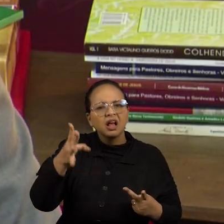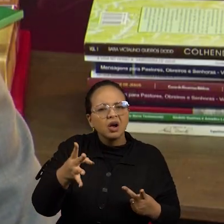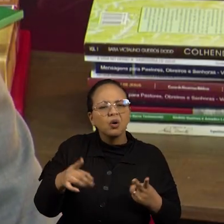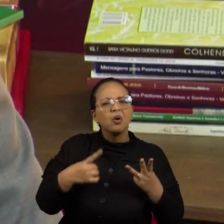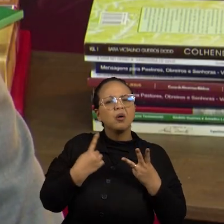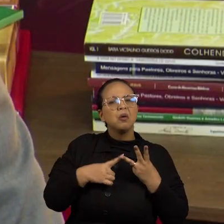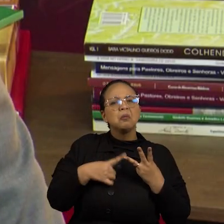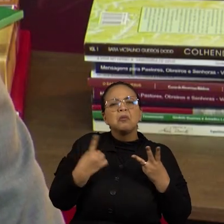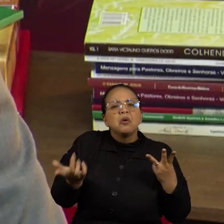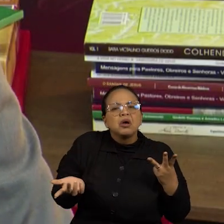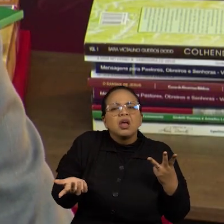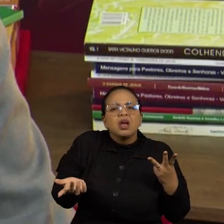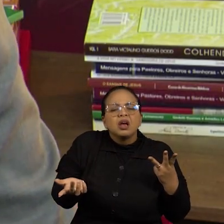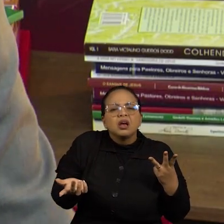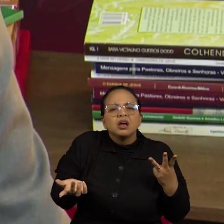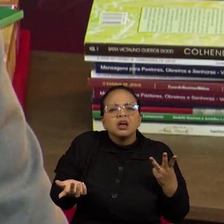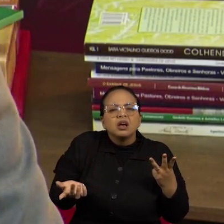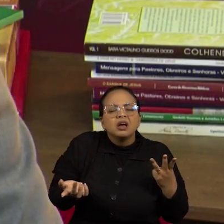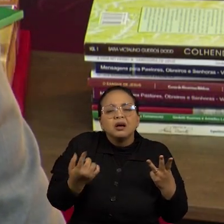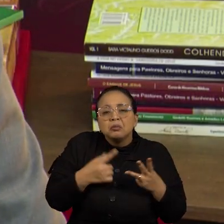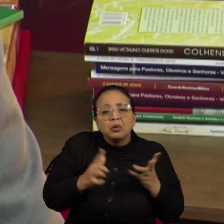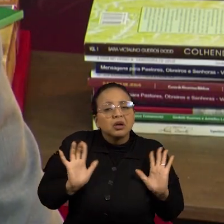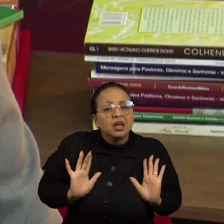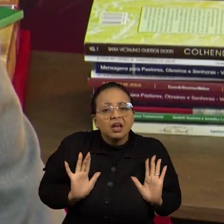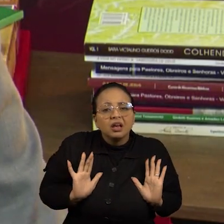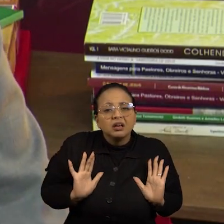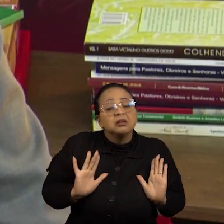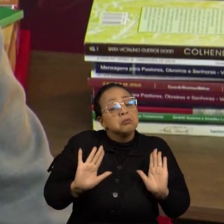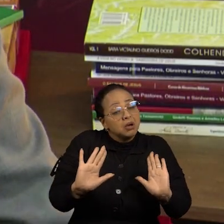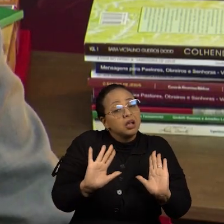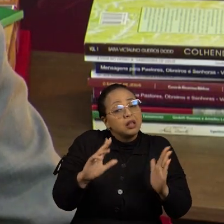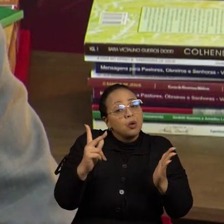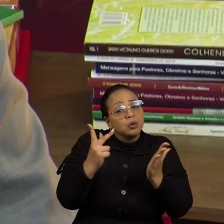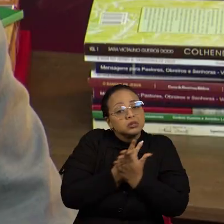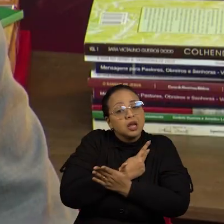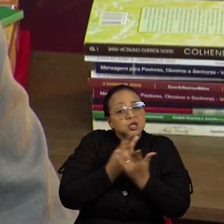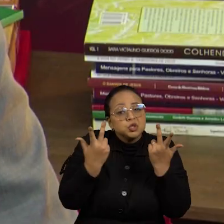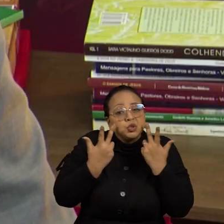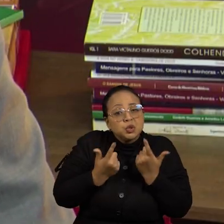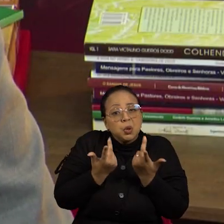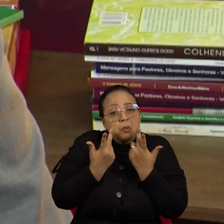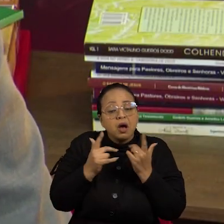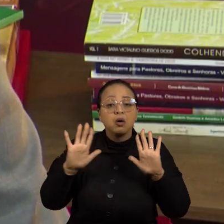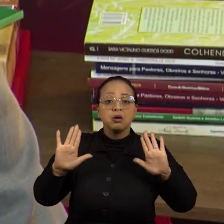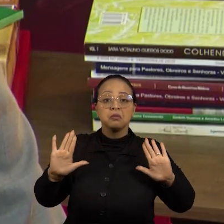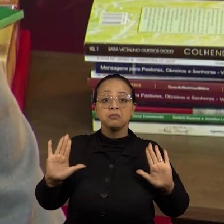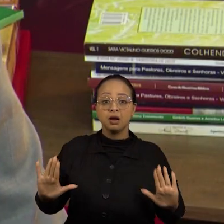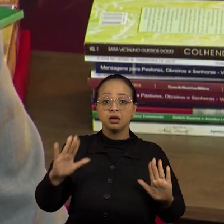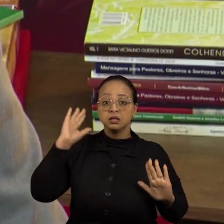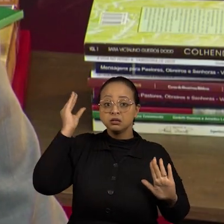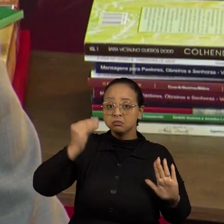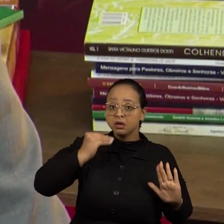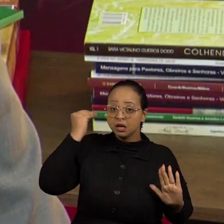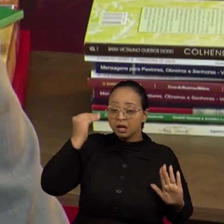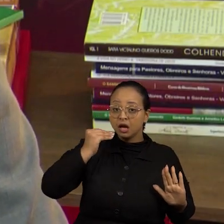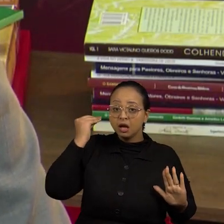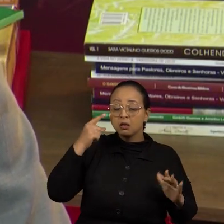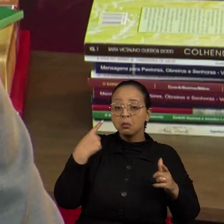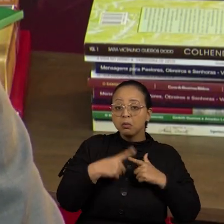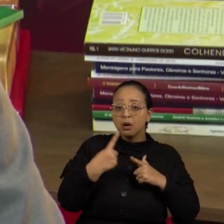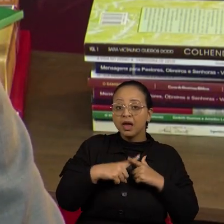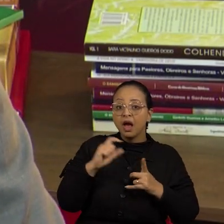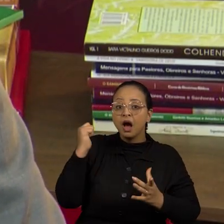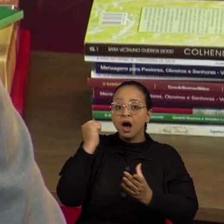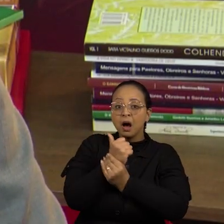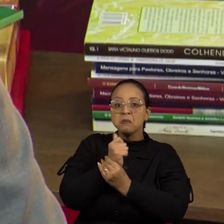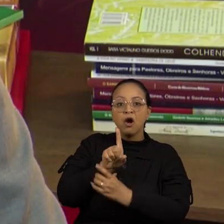está longe, né? Isso é inerente ao homem, né? Mas a Bíblia deixa muito clara essa experiência com Betel, porque Abraão ele